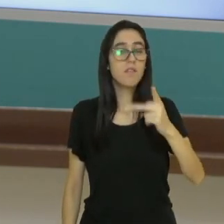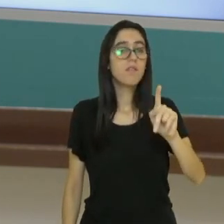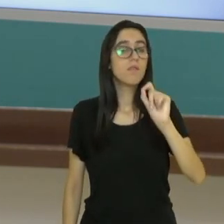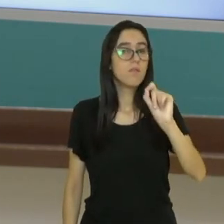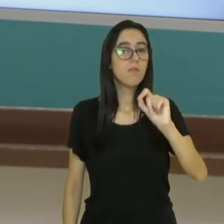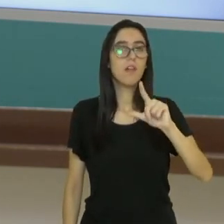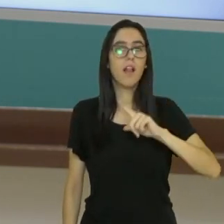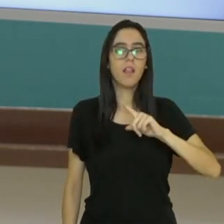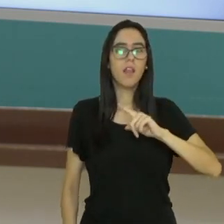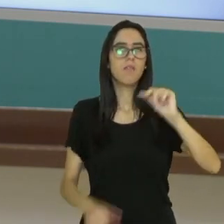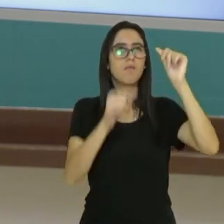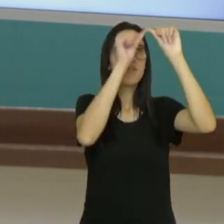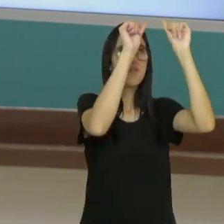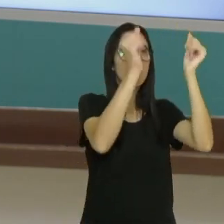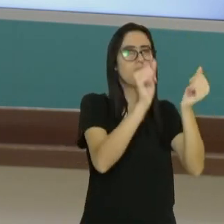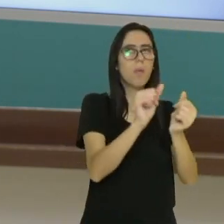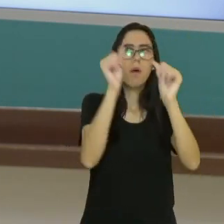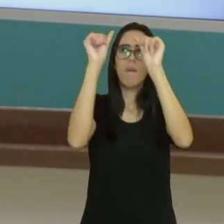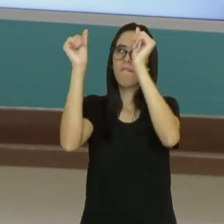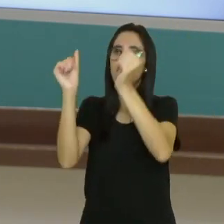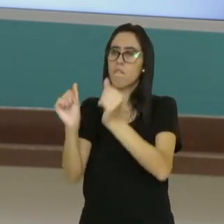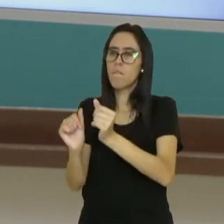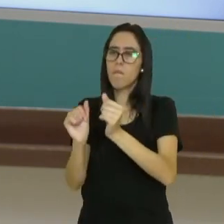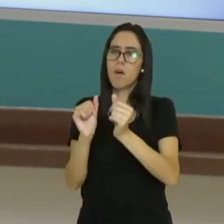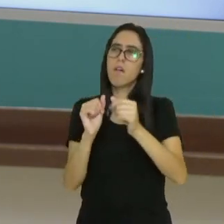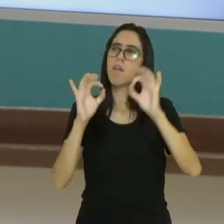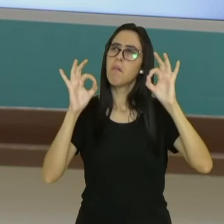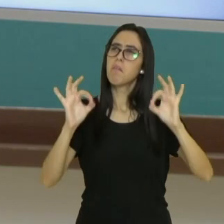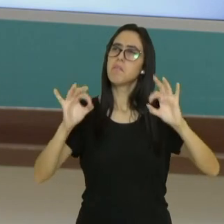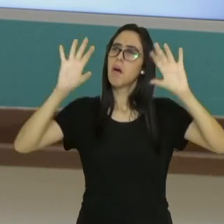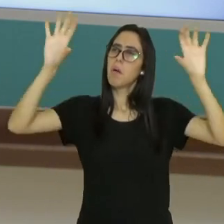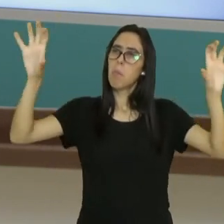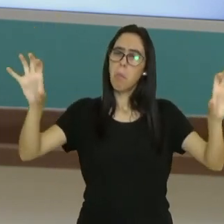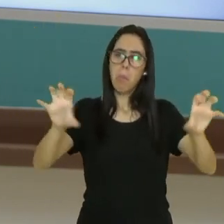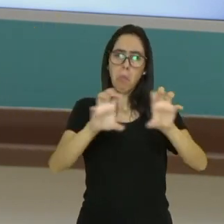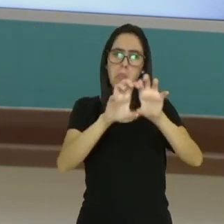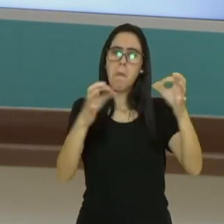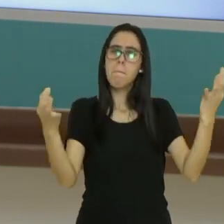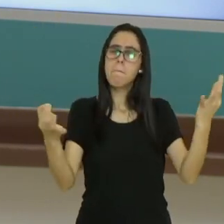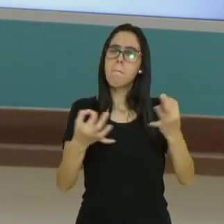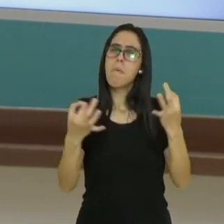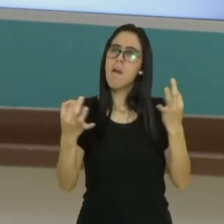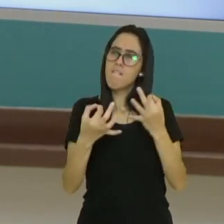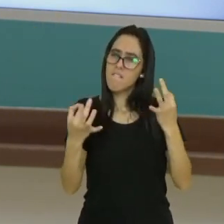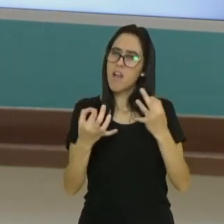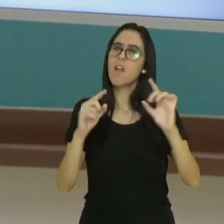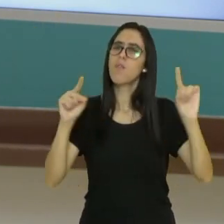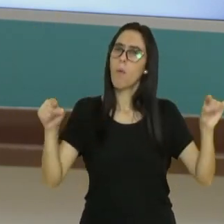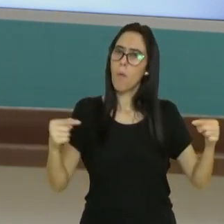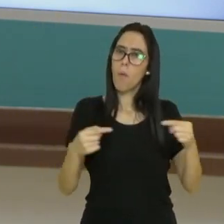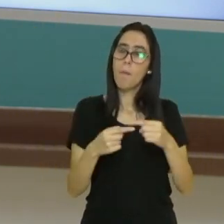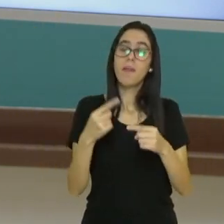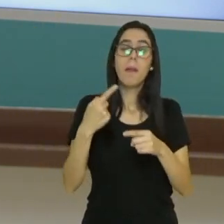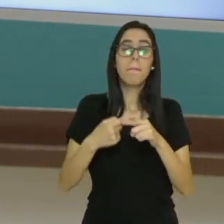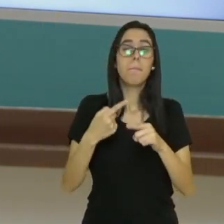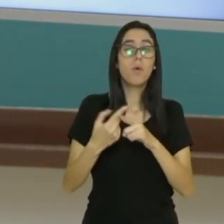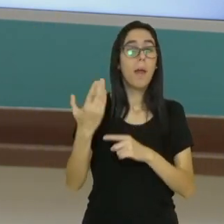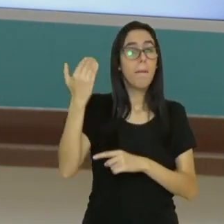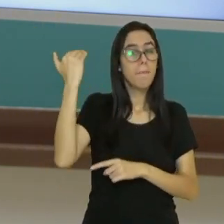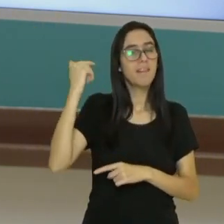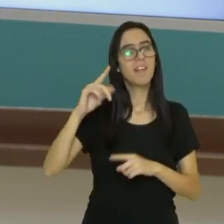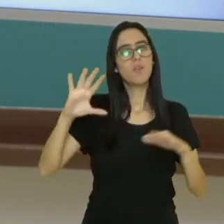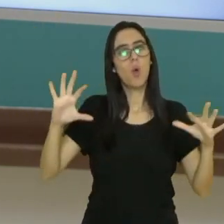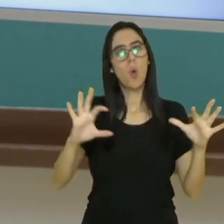dos continentes que, segundo os estudos dessa teoria, se encaixariam perfeitamente, porque em algum momento eles estiveram